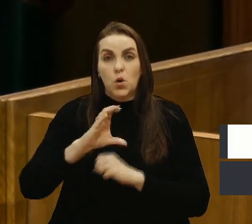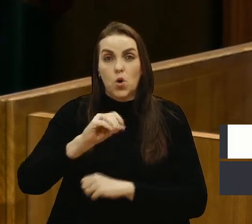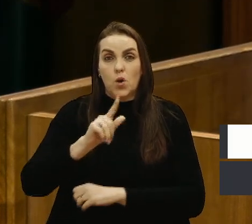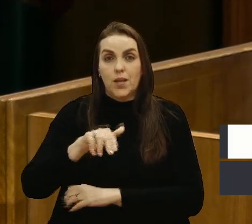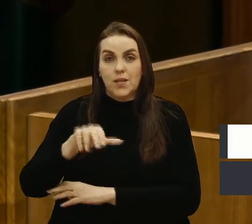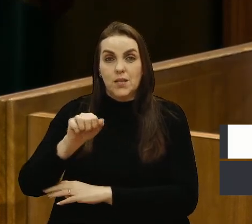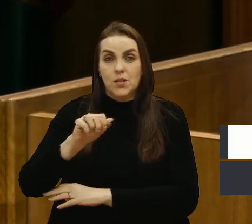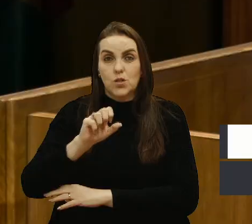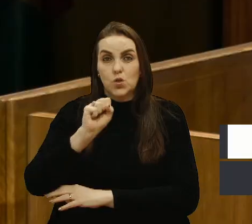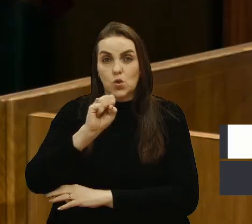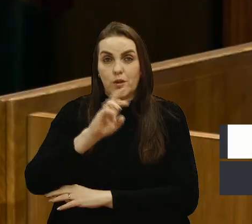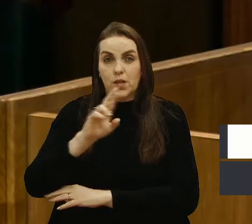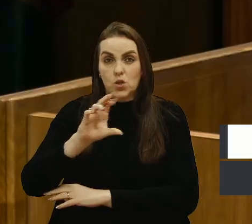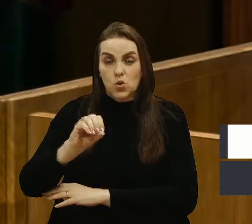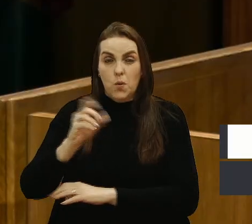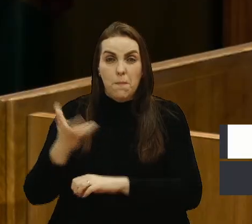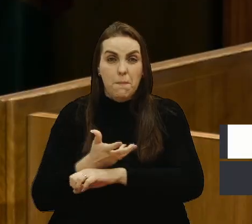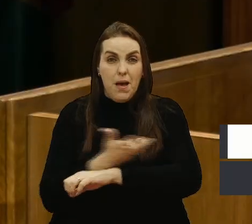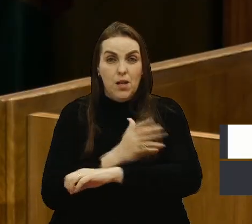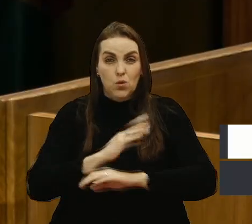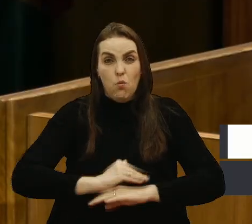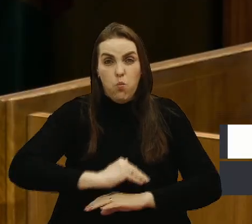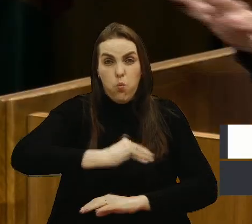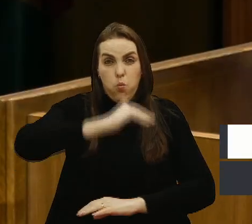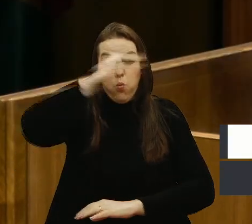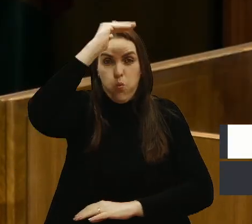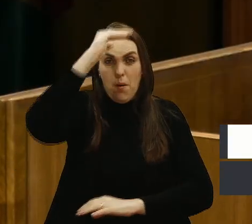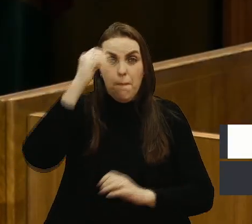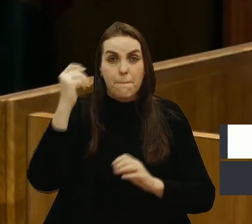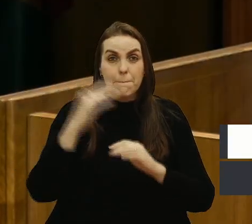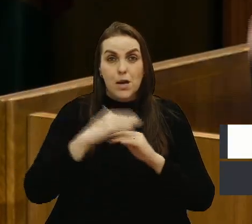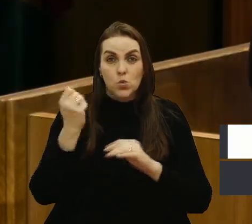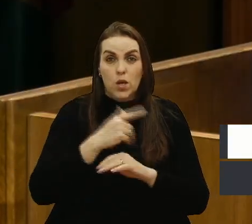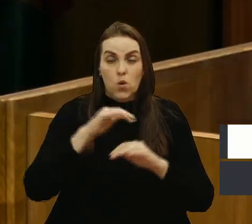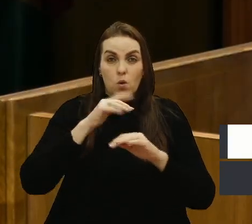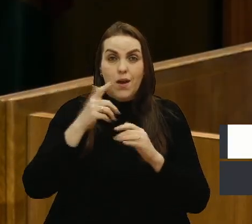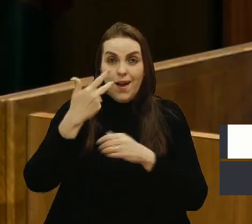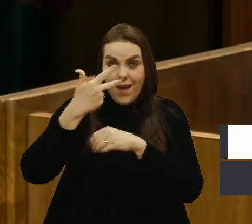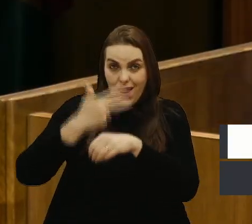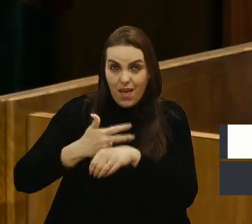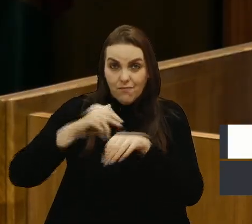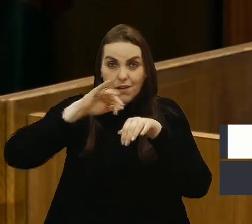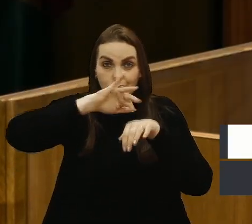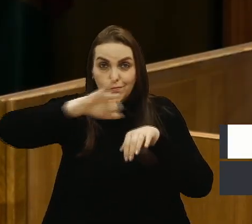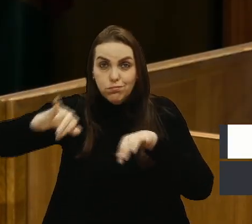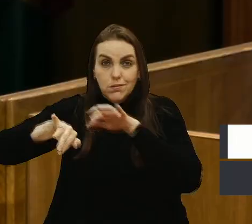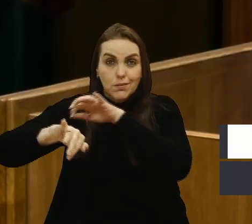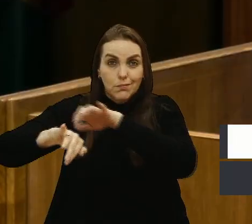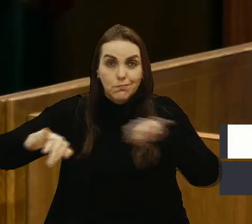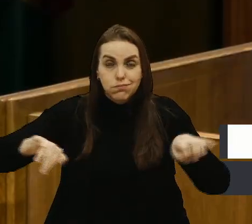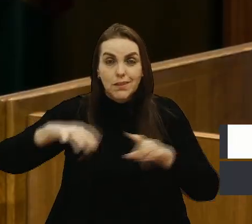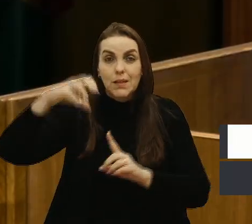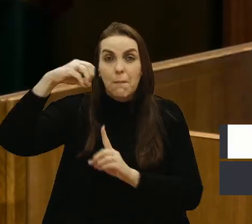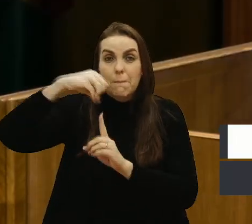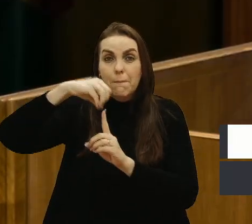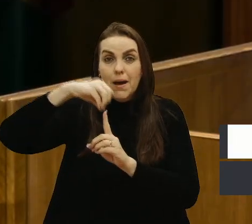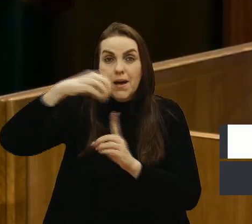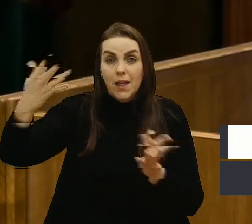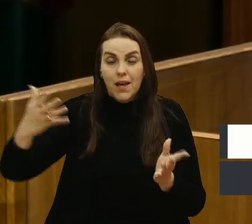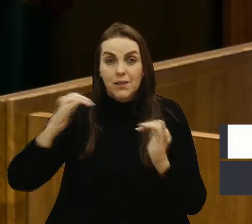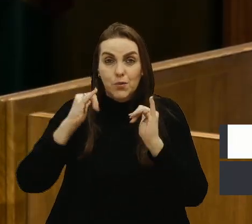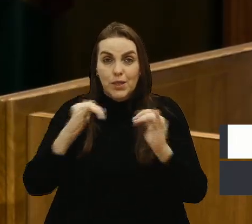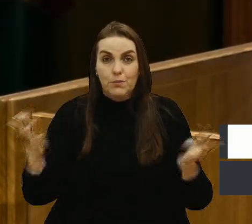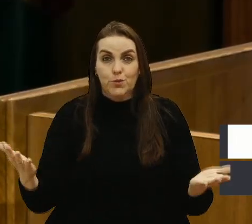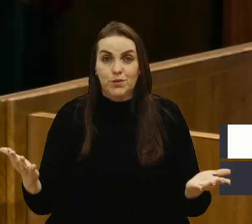mato está muito maior do que eu, que para gravar eu tive que afastar o mato numa parada de ônibus, num abrigo de